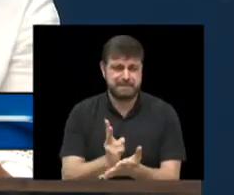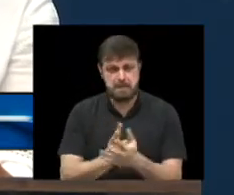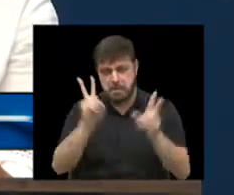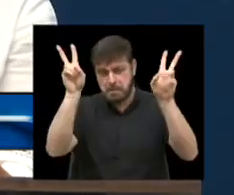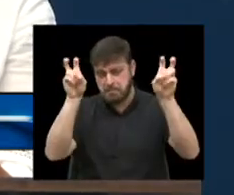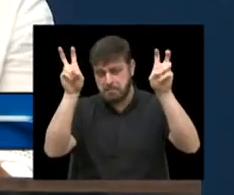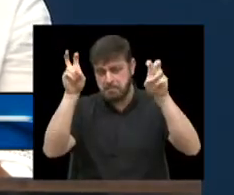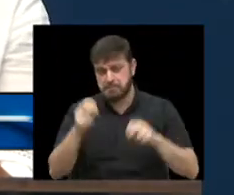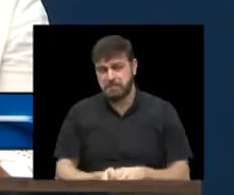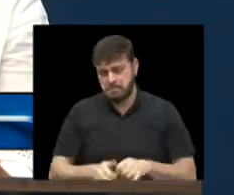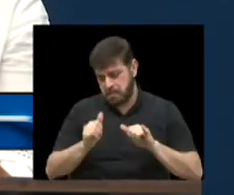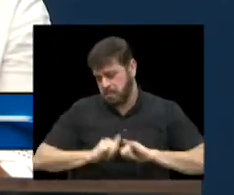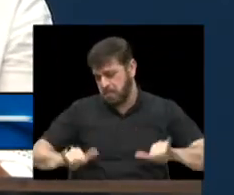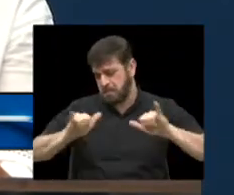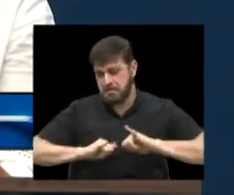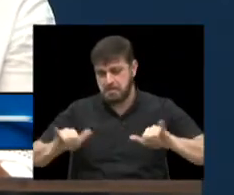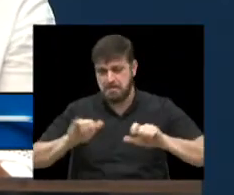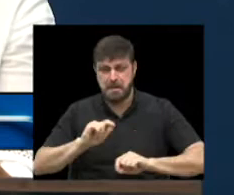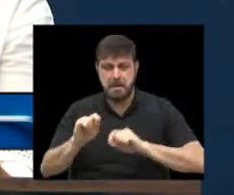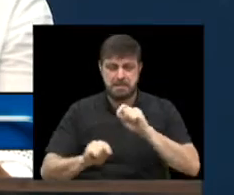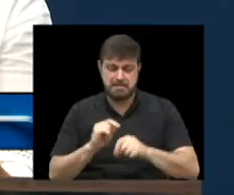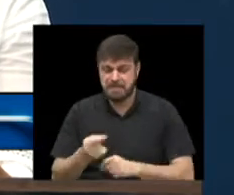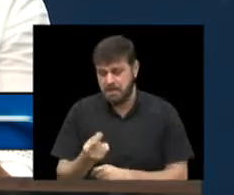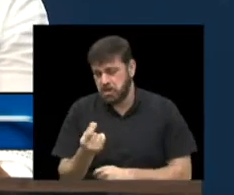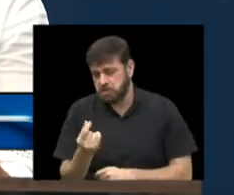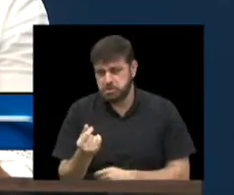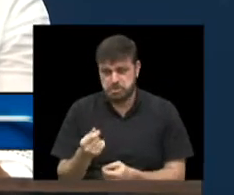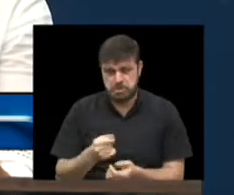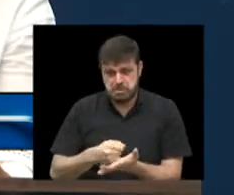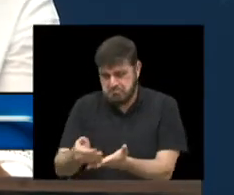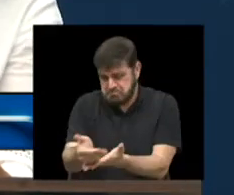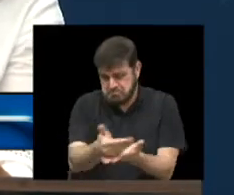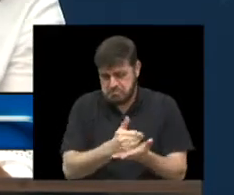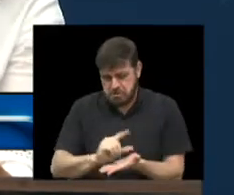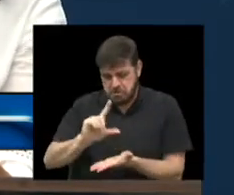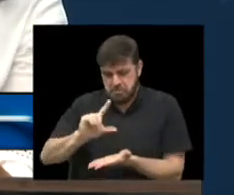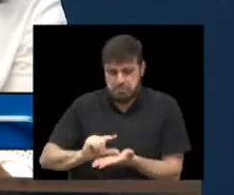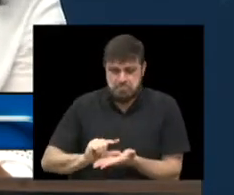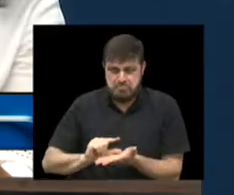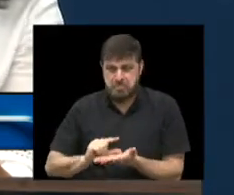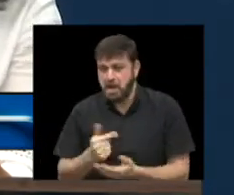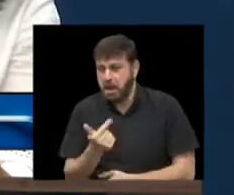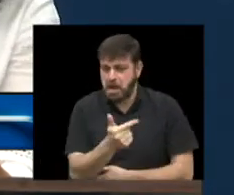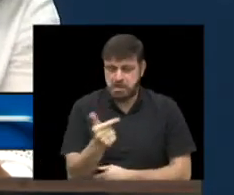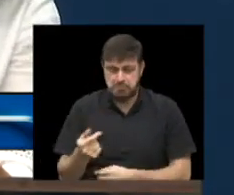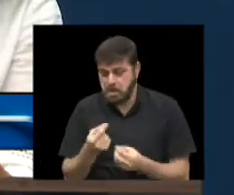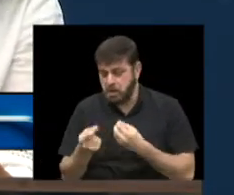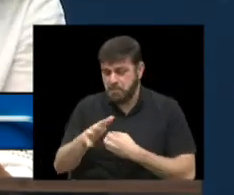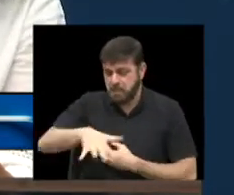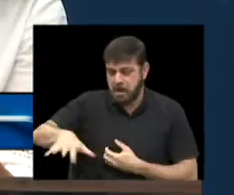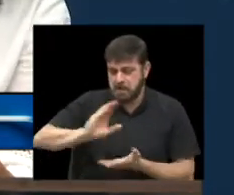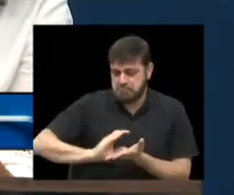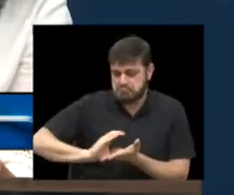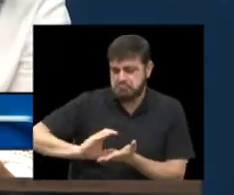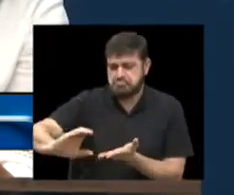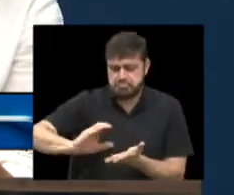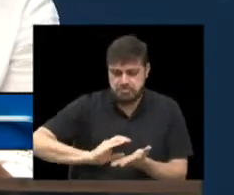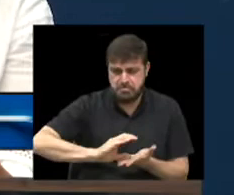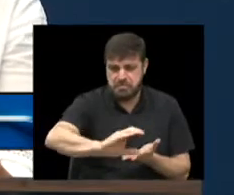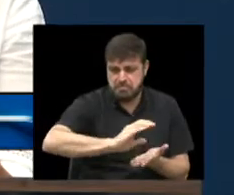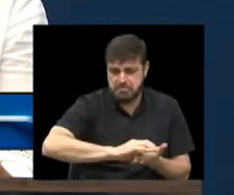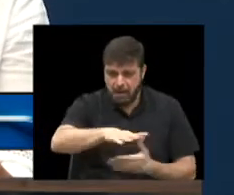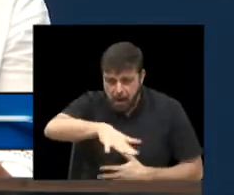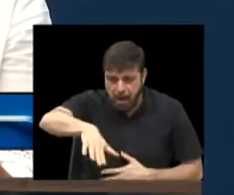vem sendo divulgado de que a crise impõe restrições orçamentárias e que, portanto, não teria dinheiro para investimento nos